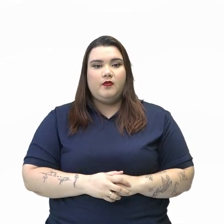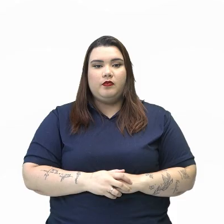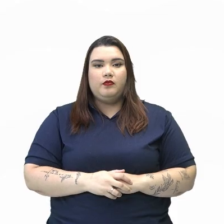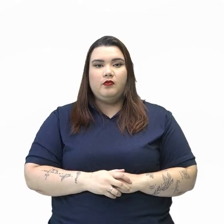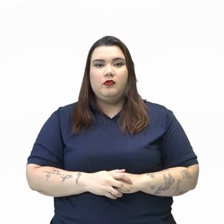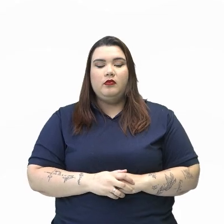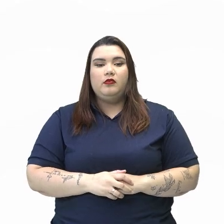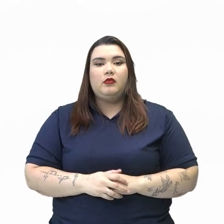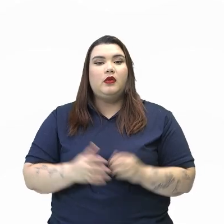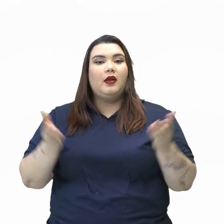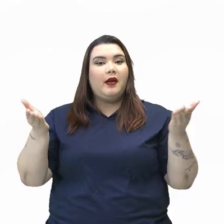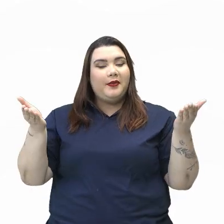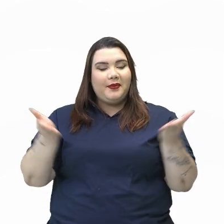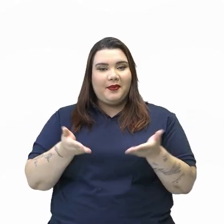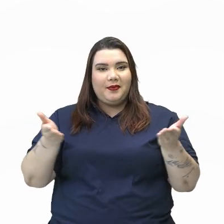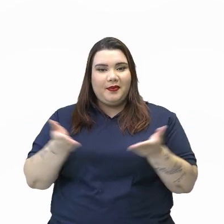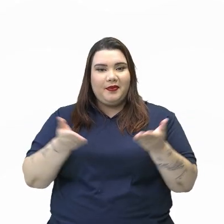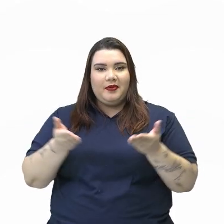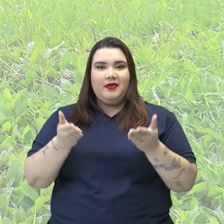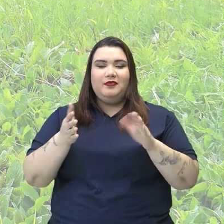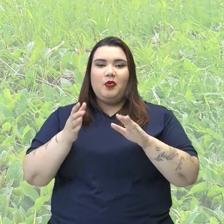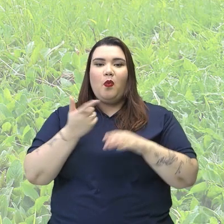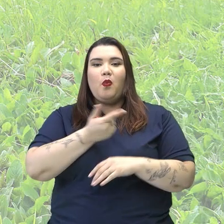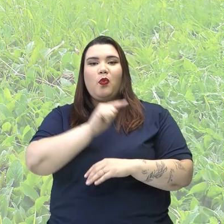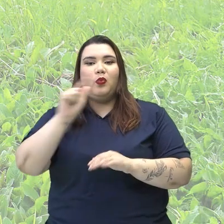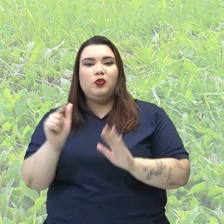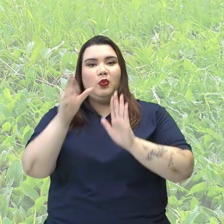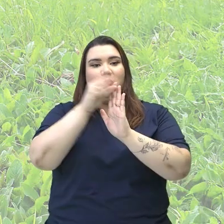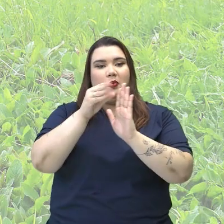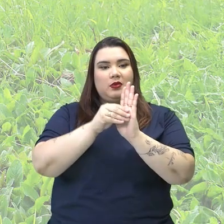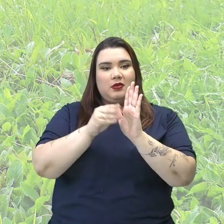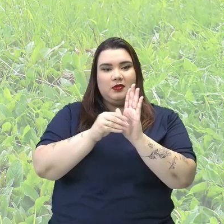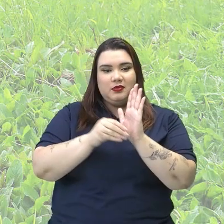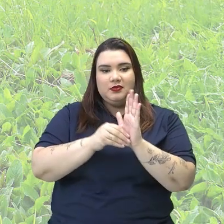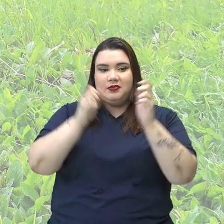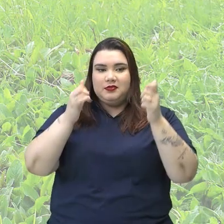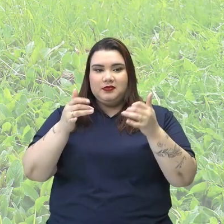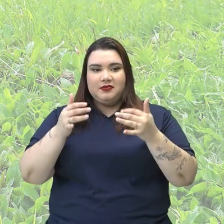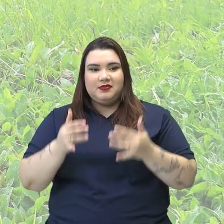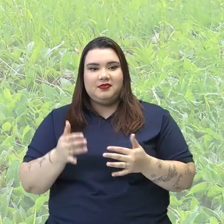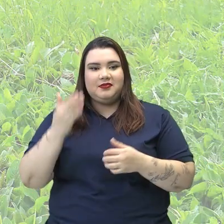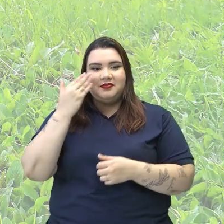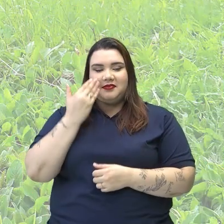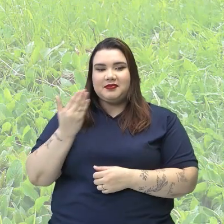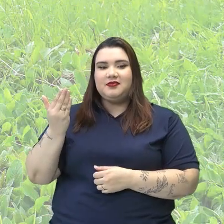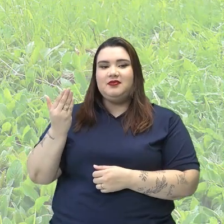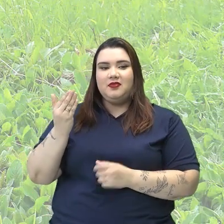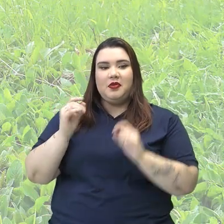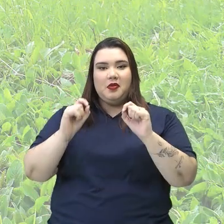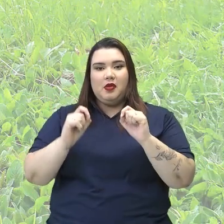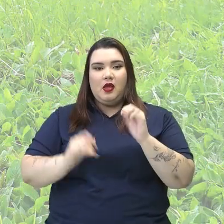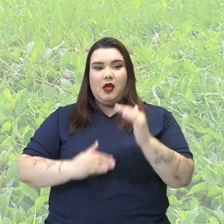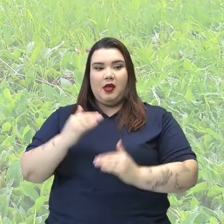Aí chegamos num momento, né, um momento bem diferente da nossa revisão, né, falando um pouquinho sobre a